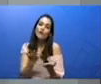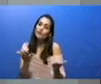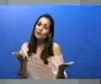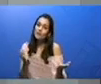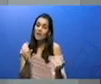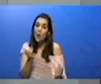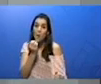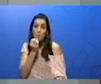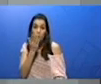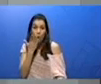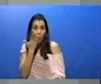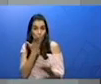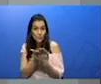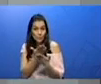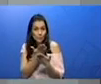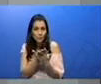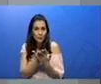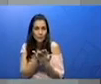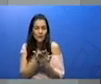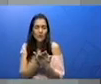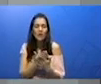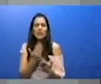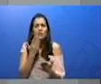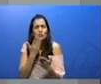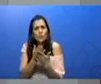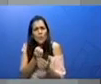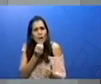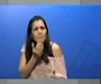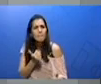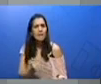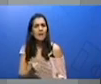bons estudos, estudem bastante,